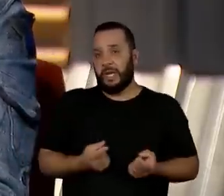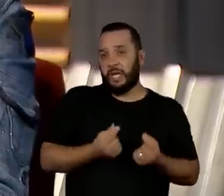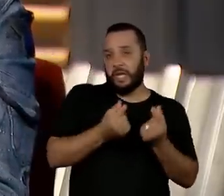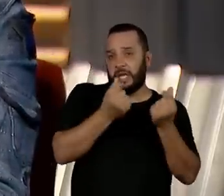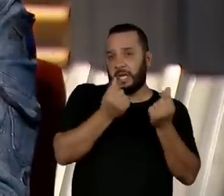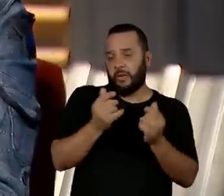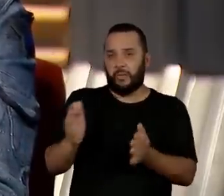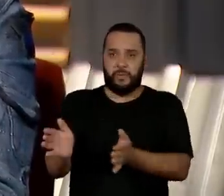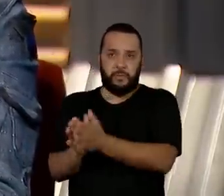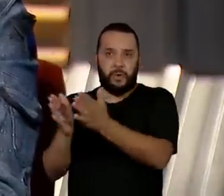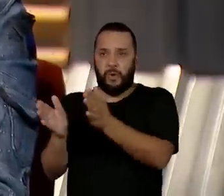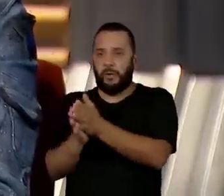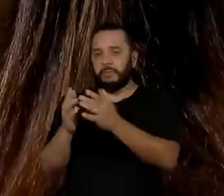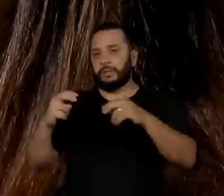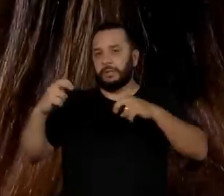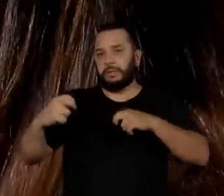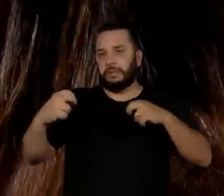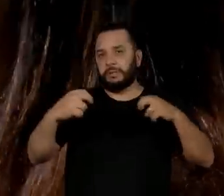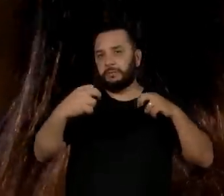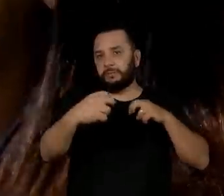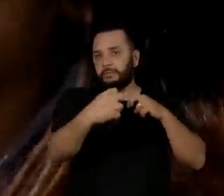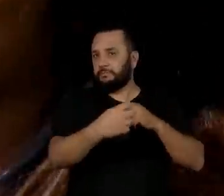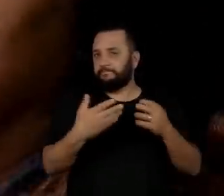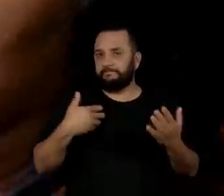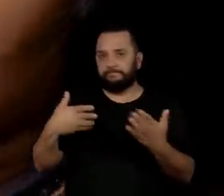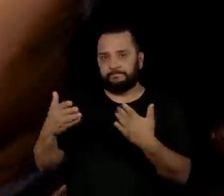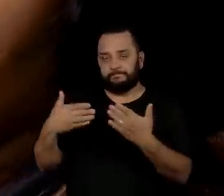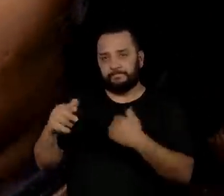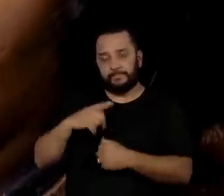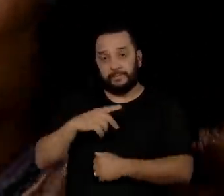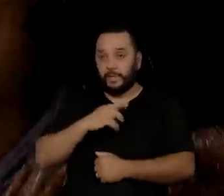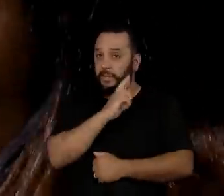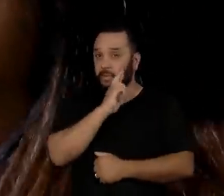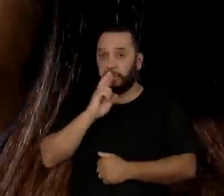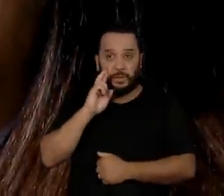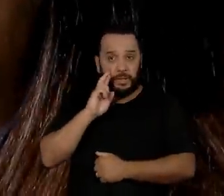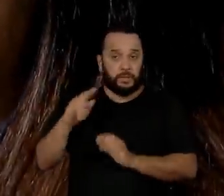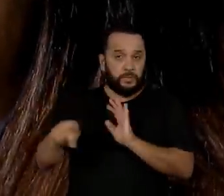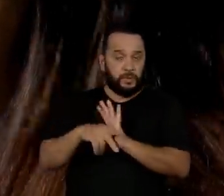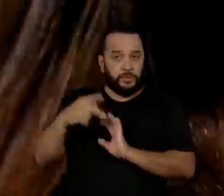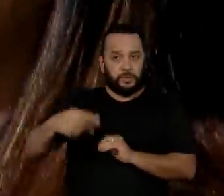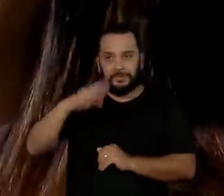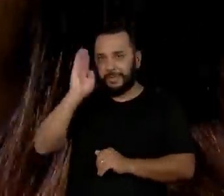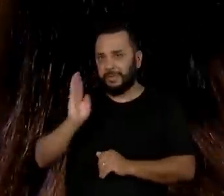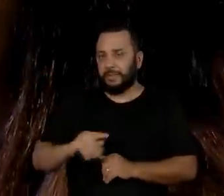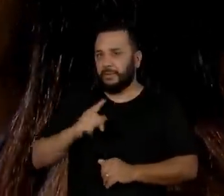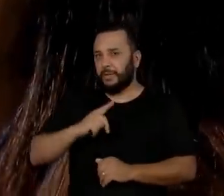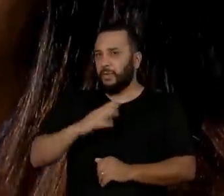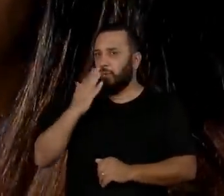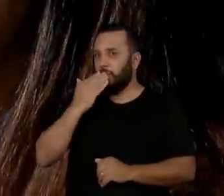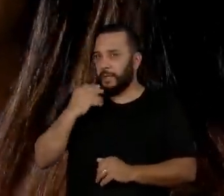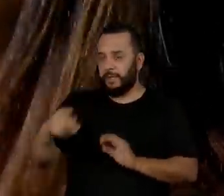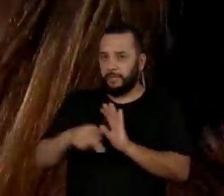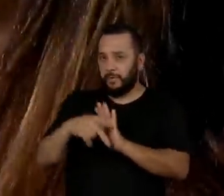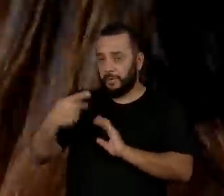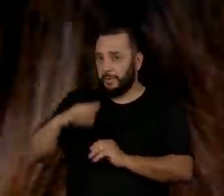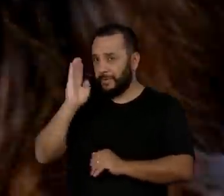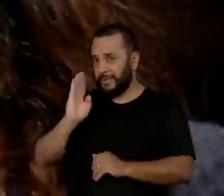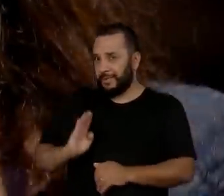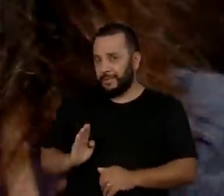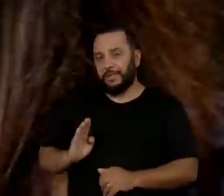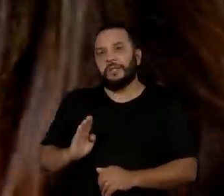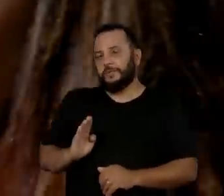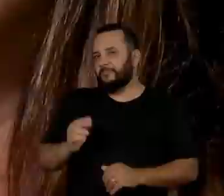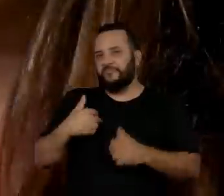numa mesma mesa então além de um restaurante brasileiro com comida brasileira sem vergonha